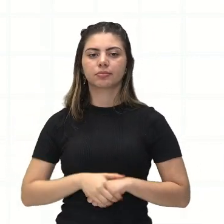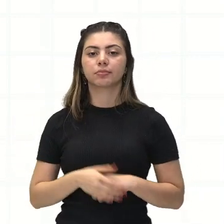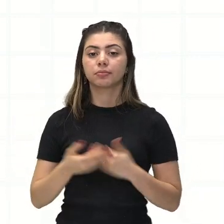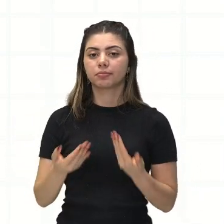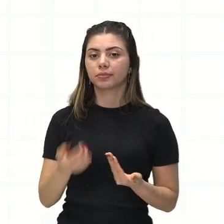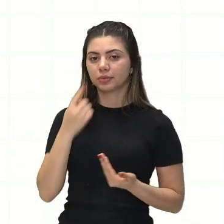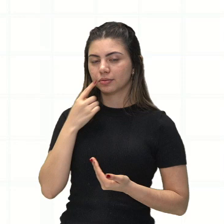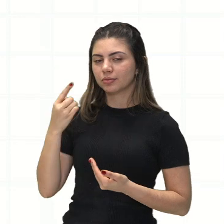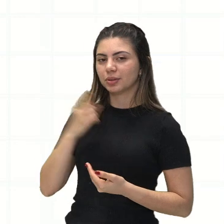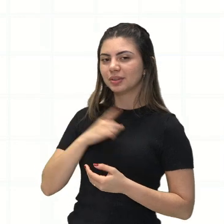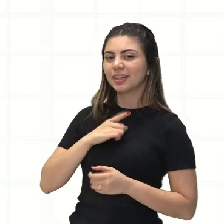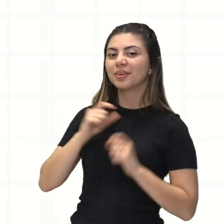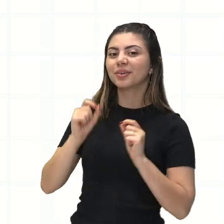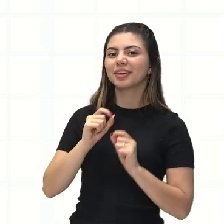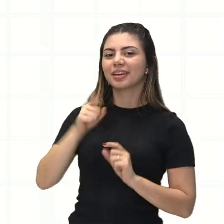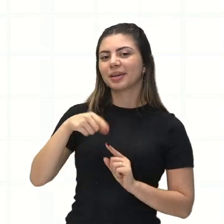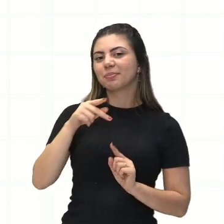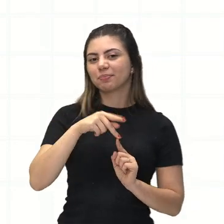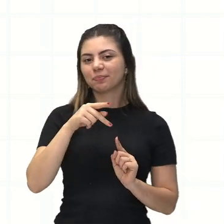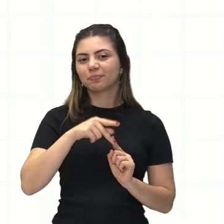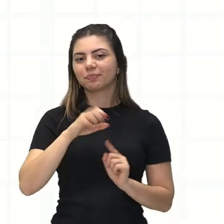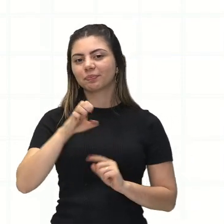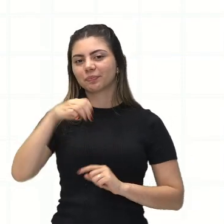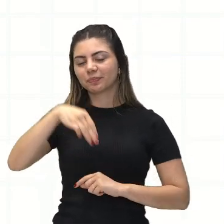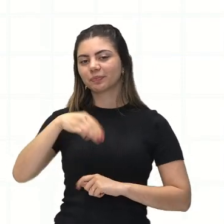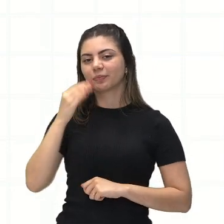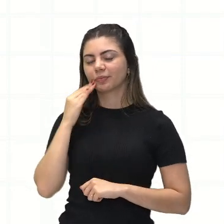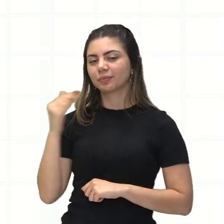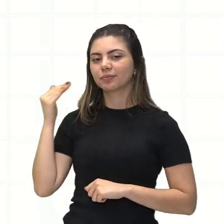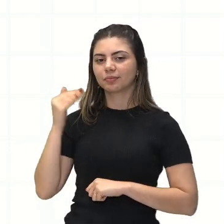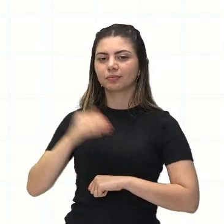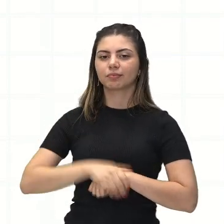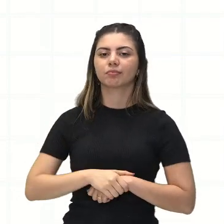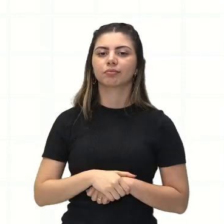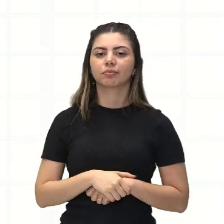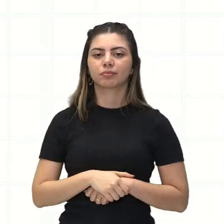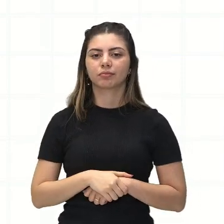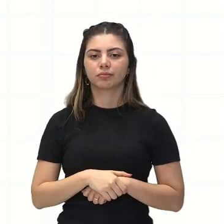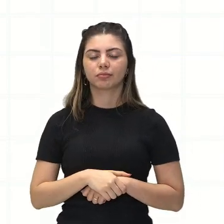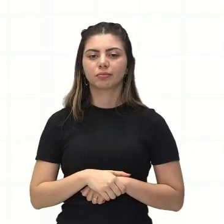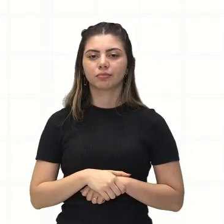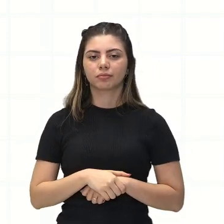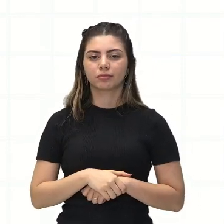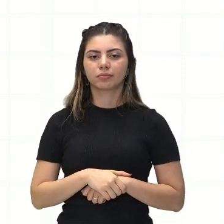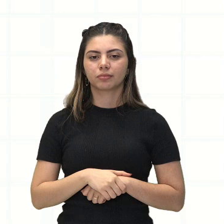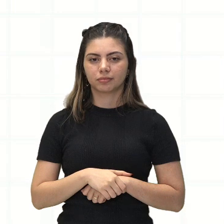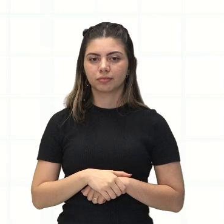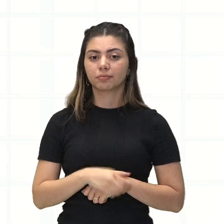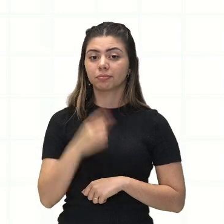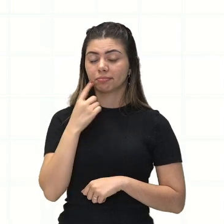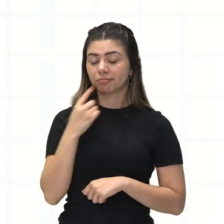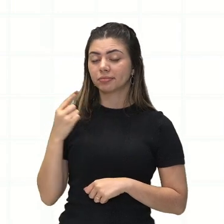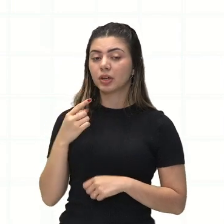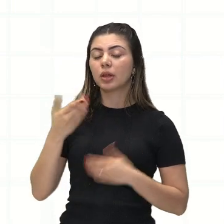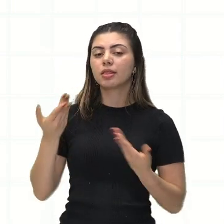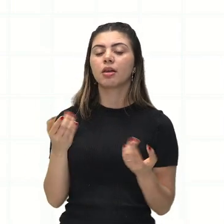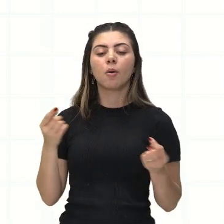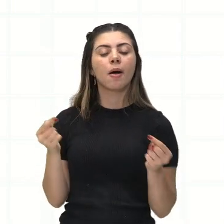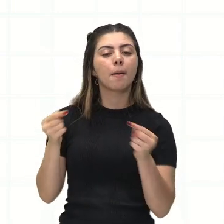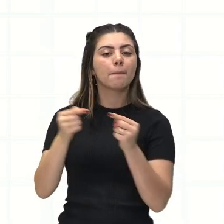das preposições que a gente apontou apareceu bem aqui. Então, nesse caso, eu tenho um objeto